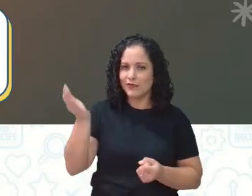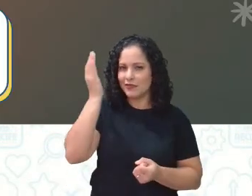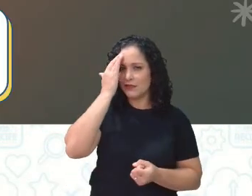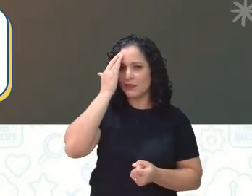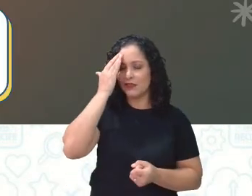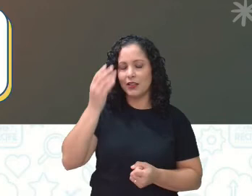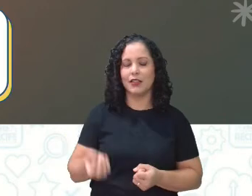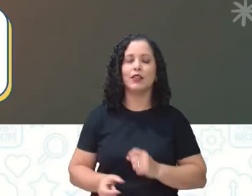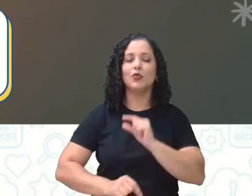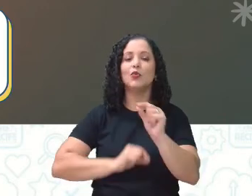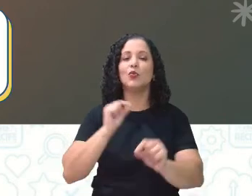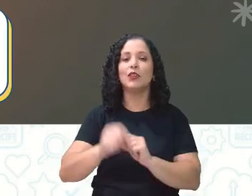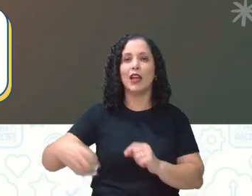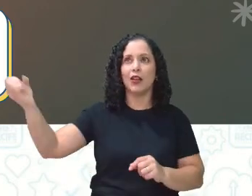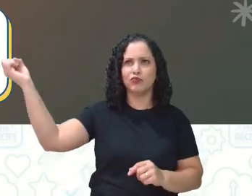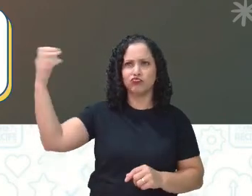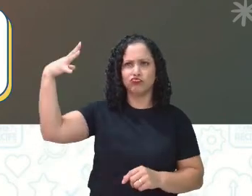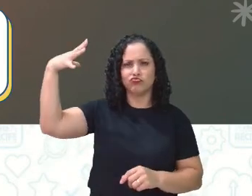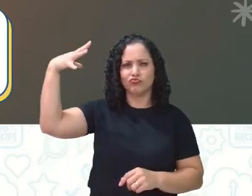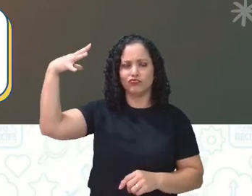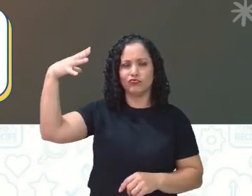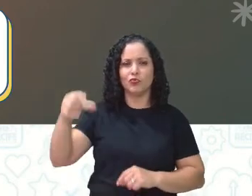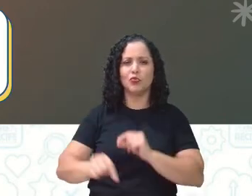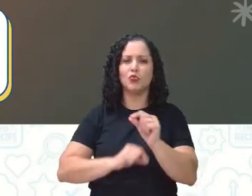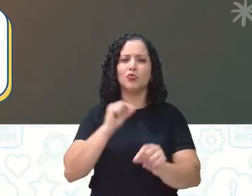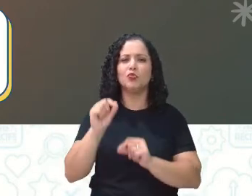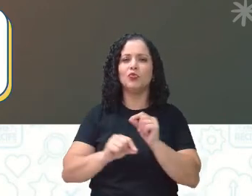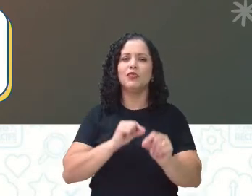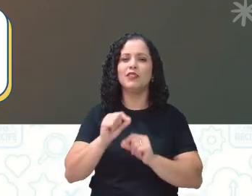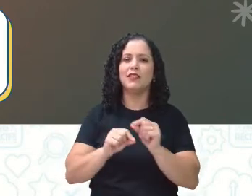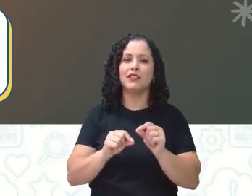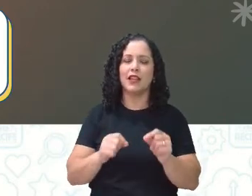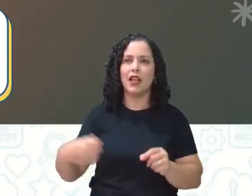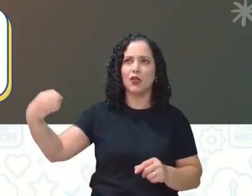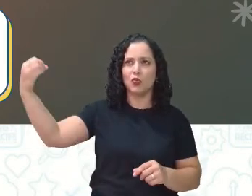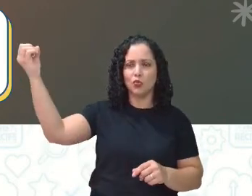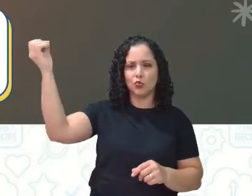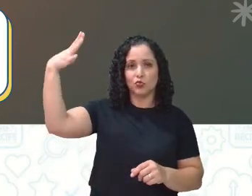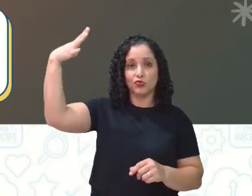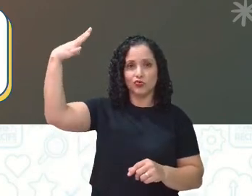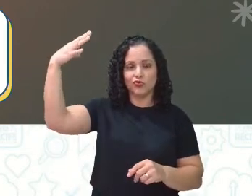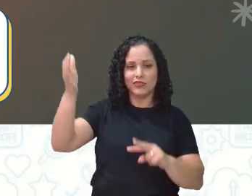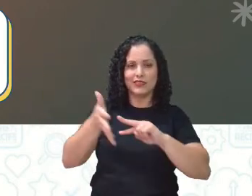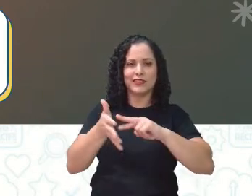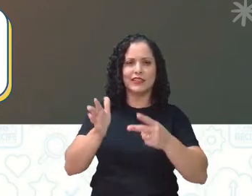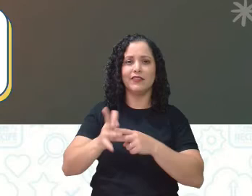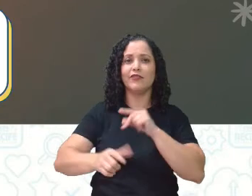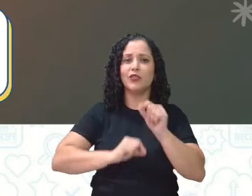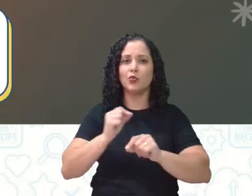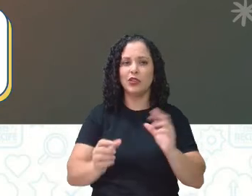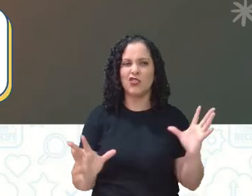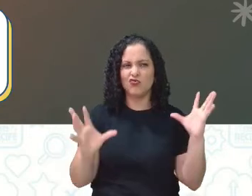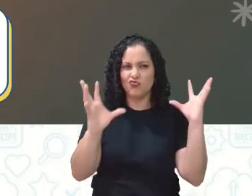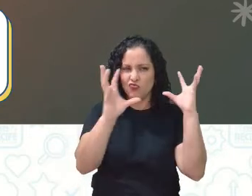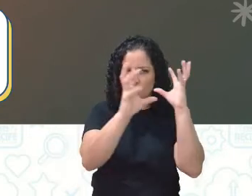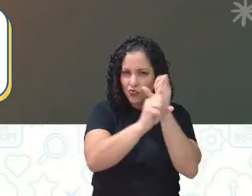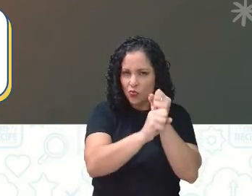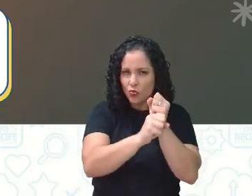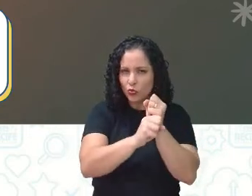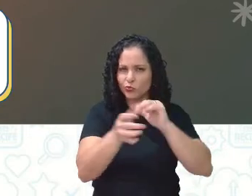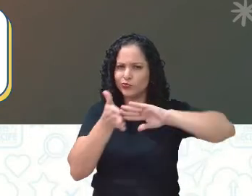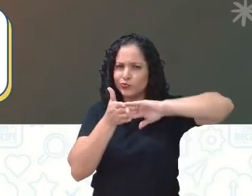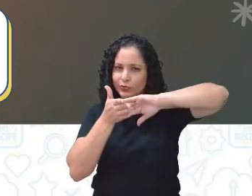da razão. Iluminar, né, quando a gente fala em luz, iluminar, significa combater as trevas